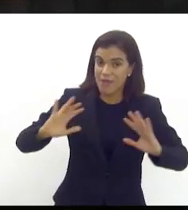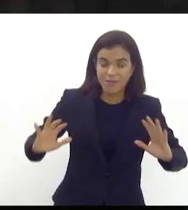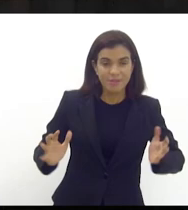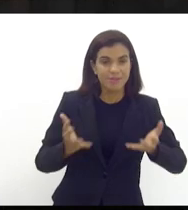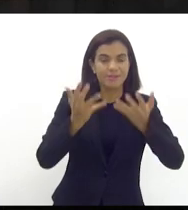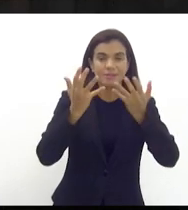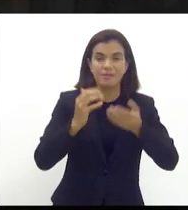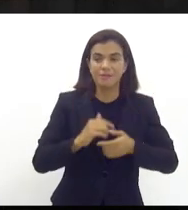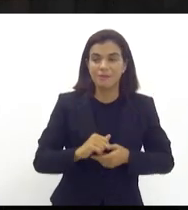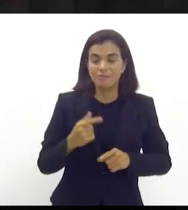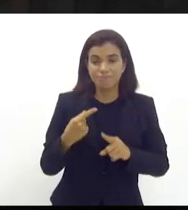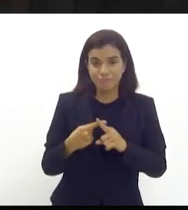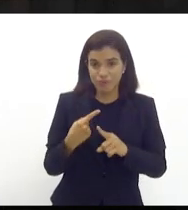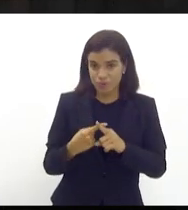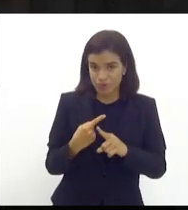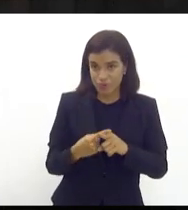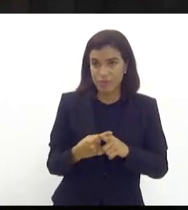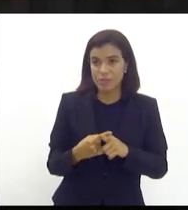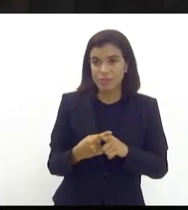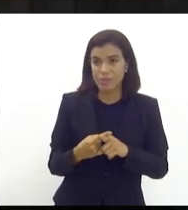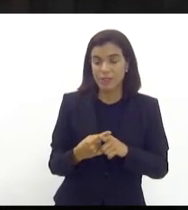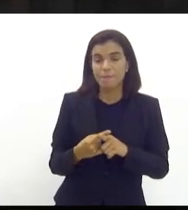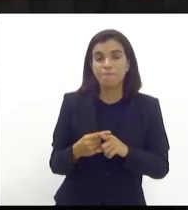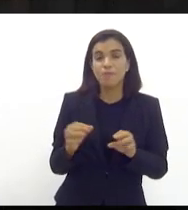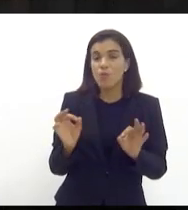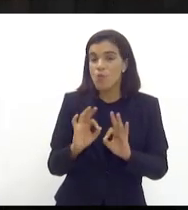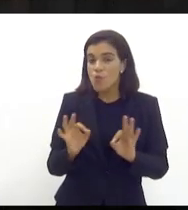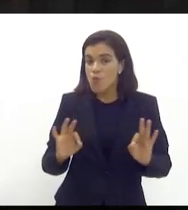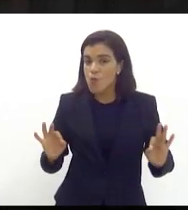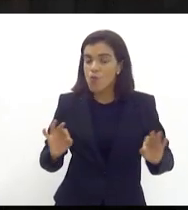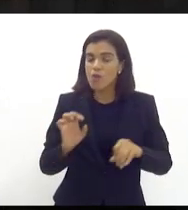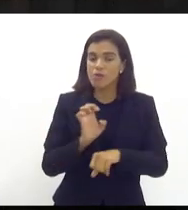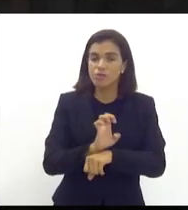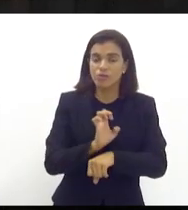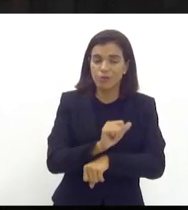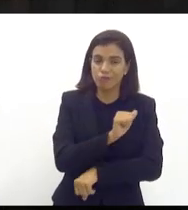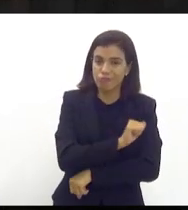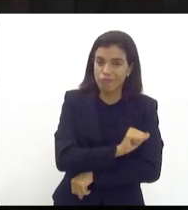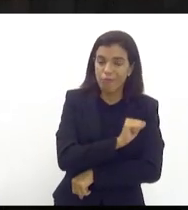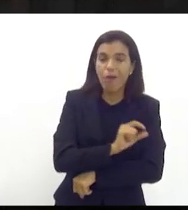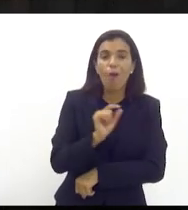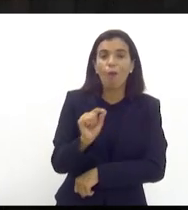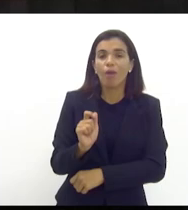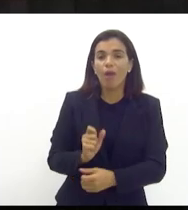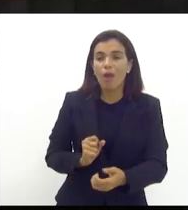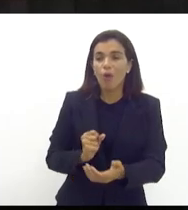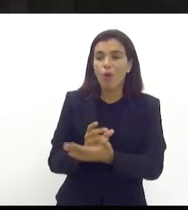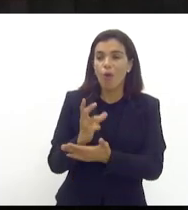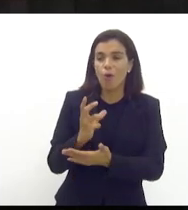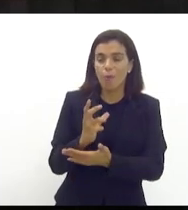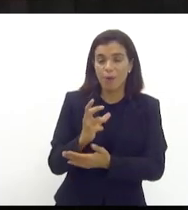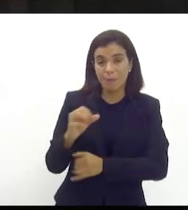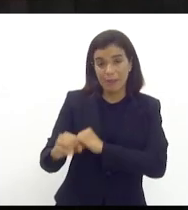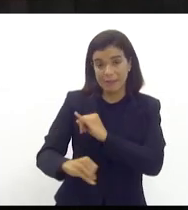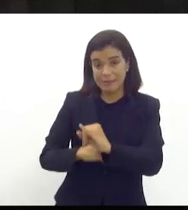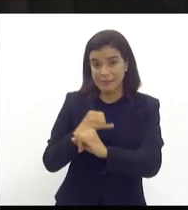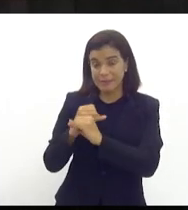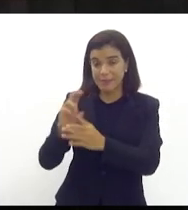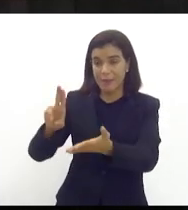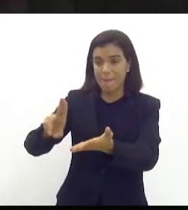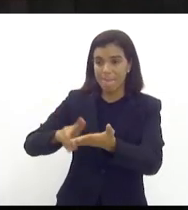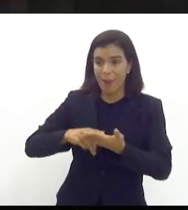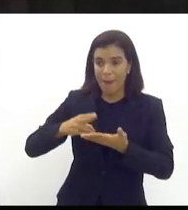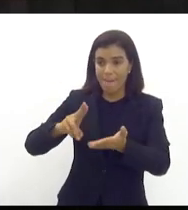salvação. Porque, senão, o que vai valer para o Estado do Rio de Janeiro é a compra pela internet em